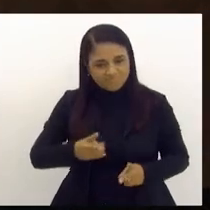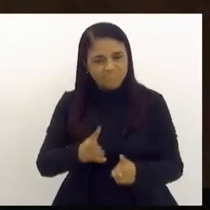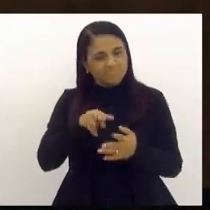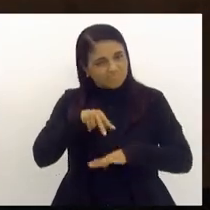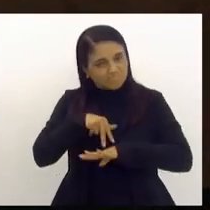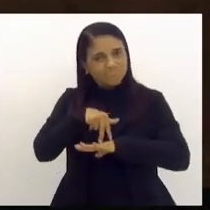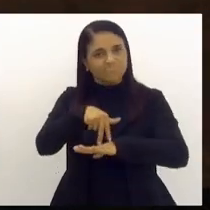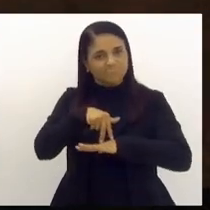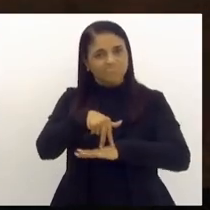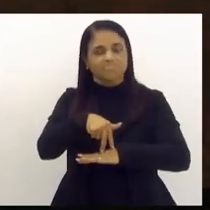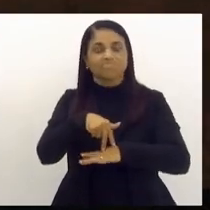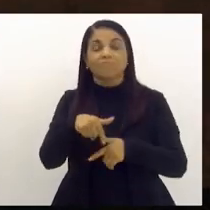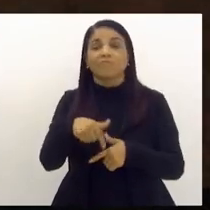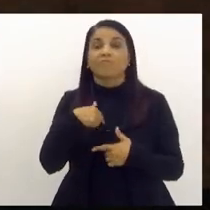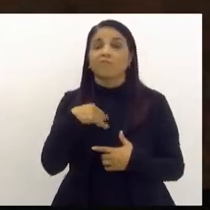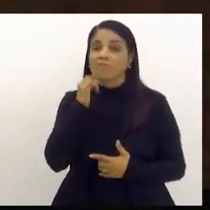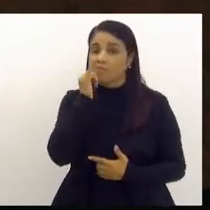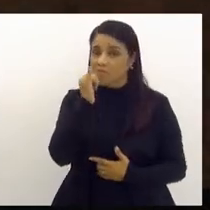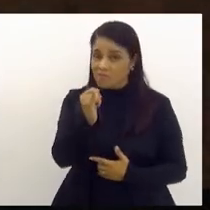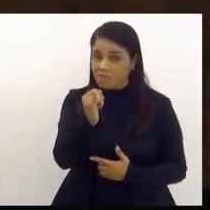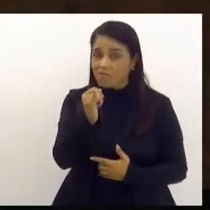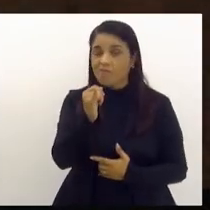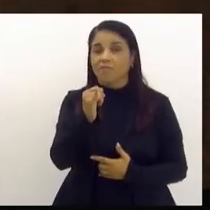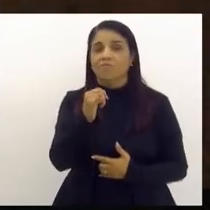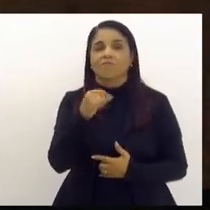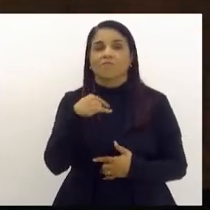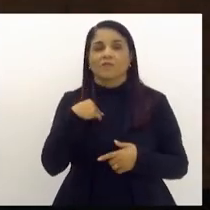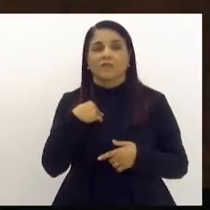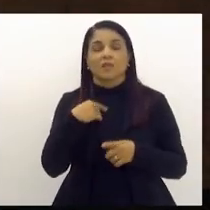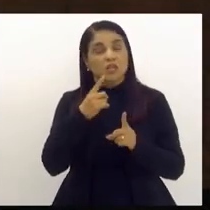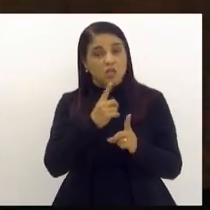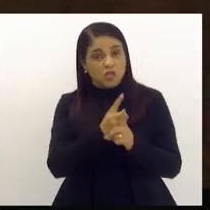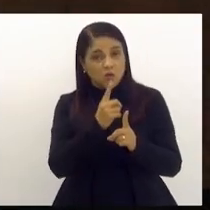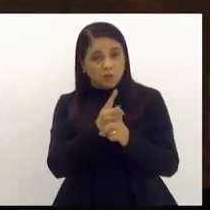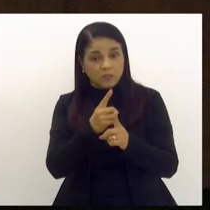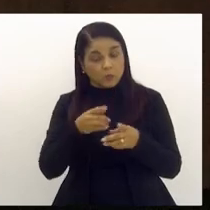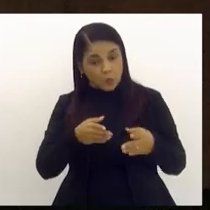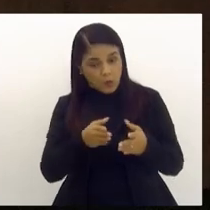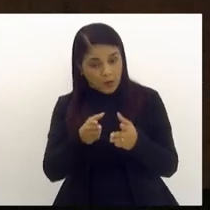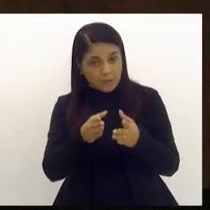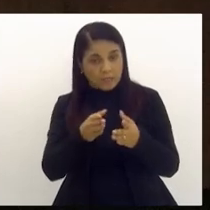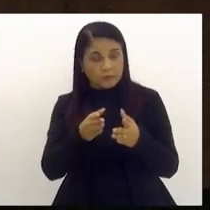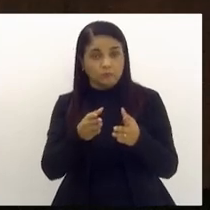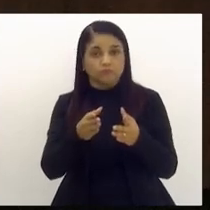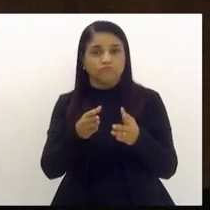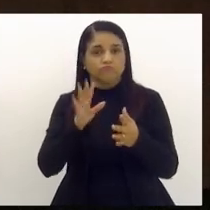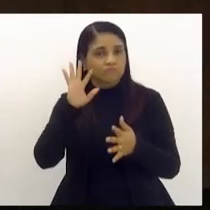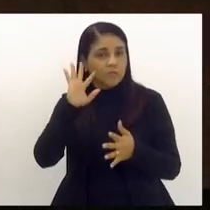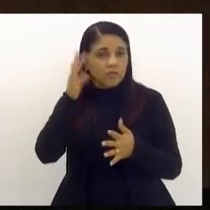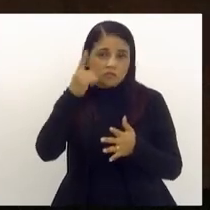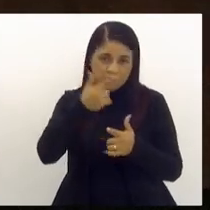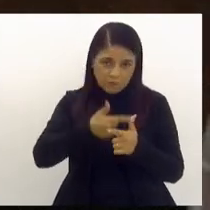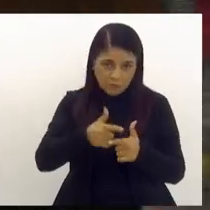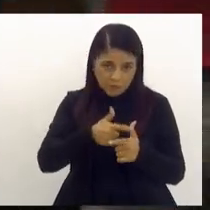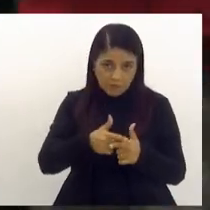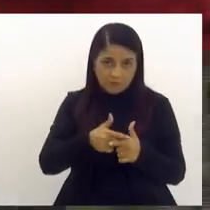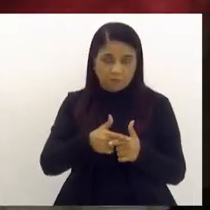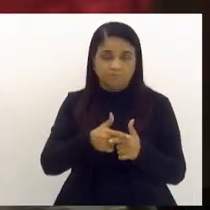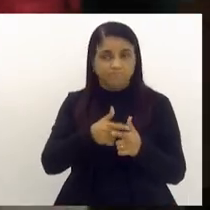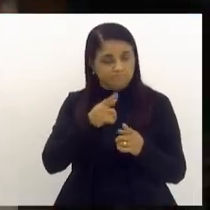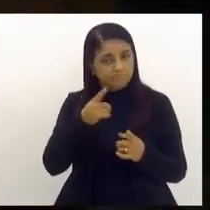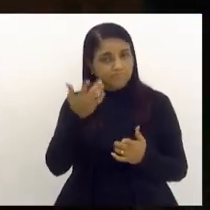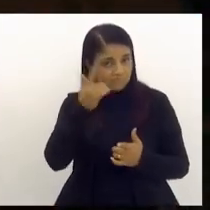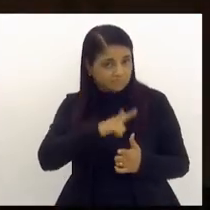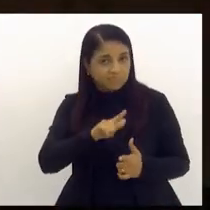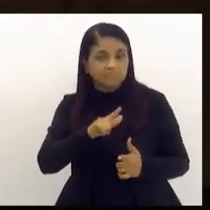firme. Eu quero dizer que, apesar de nós termos encontrado um caminho comum para resolver esse problema, nós não